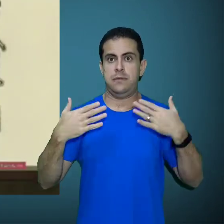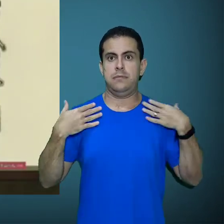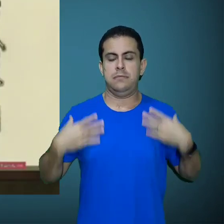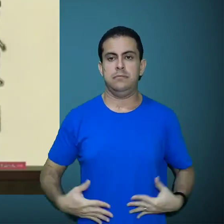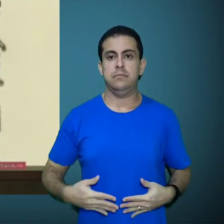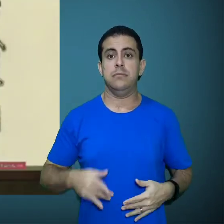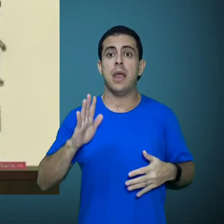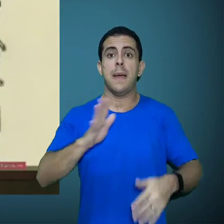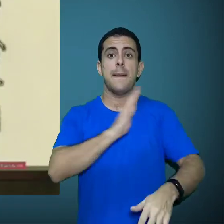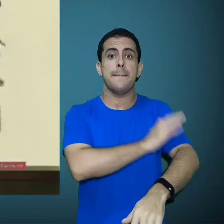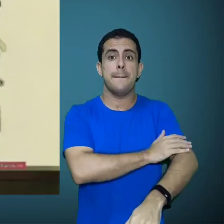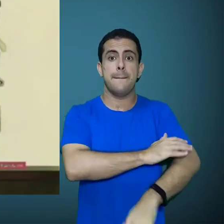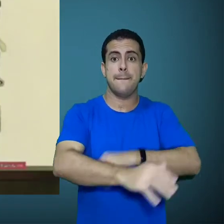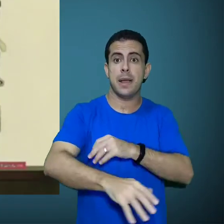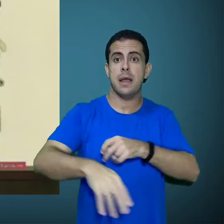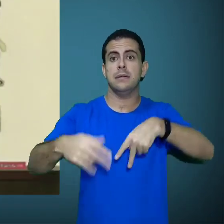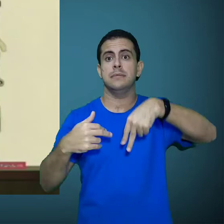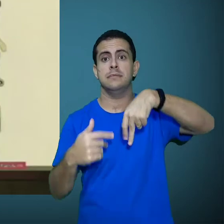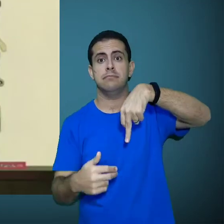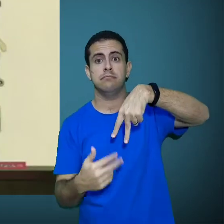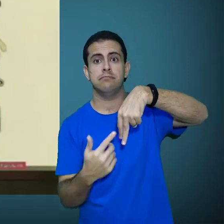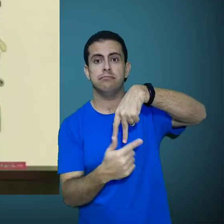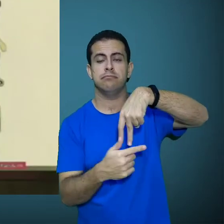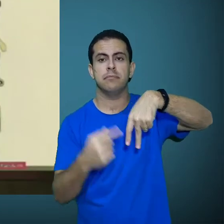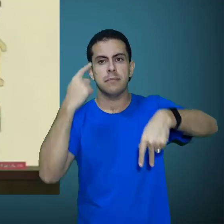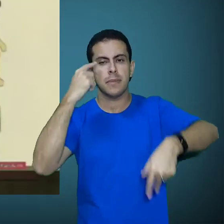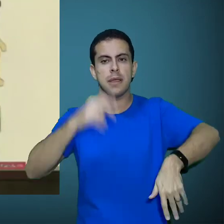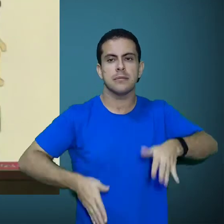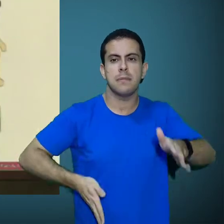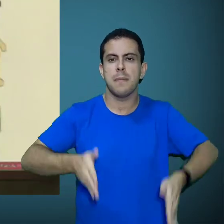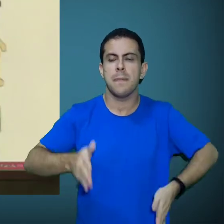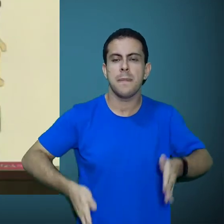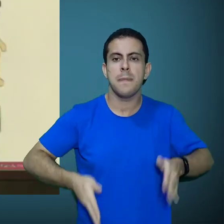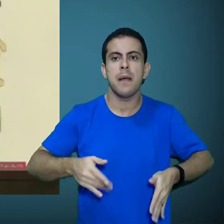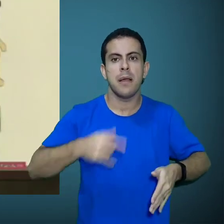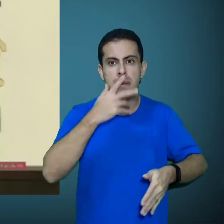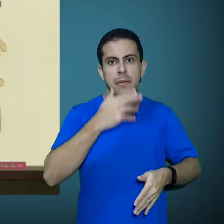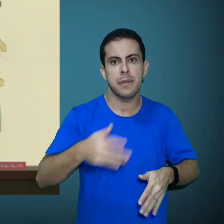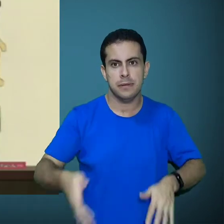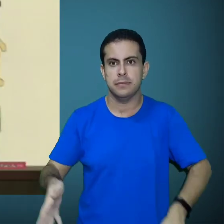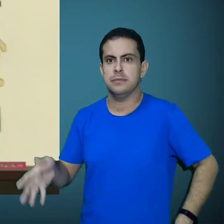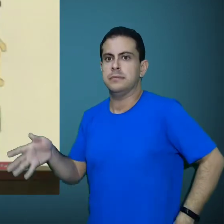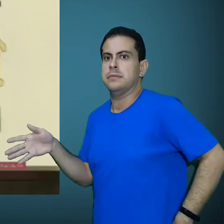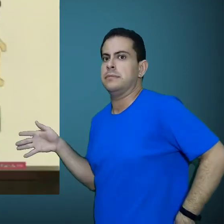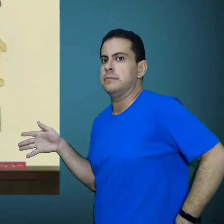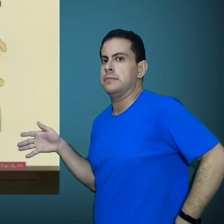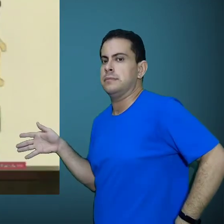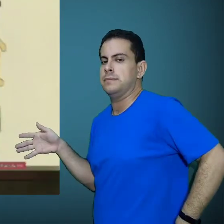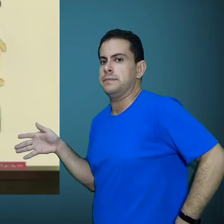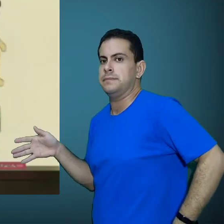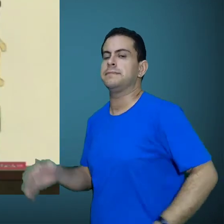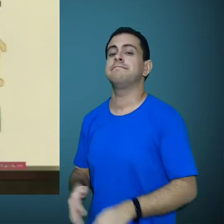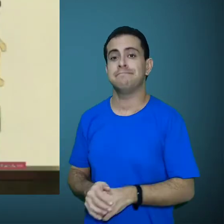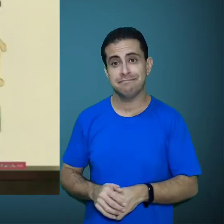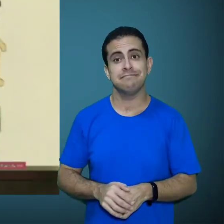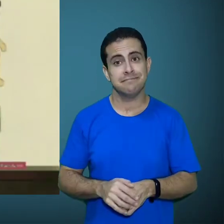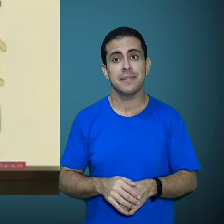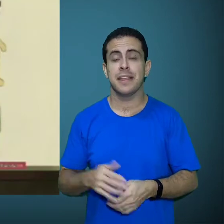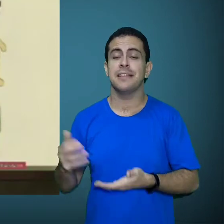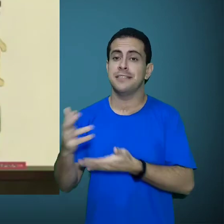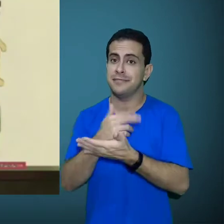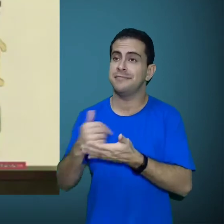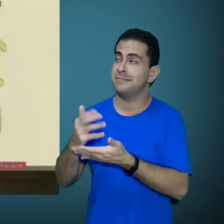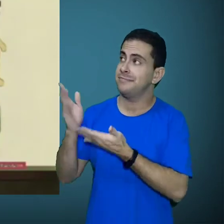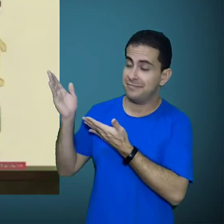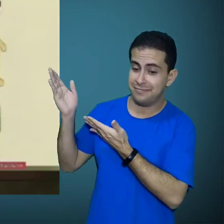frente. Já os braços e as pernas, para dar sensação de movimento, eram melhor representados de lado. Essa forma